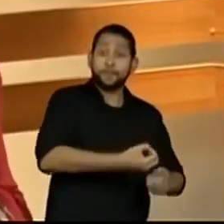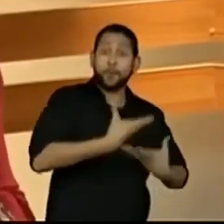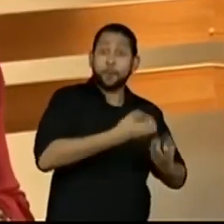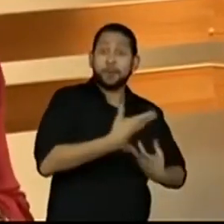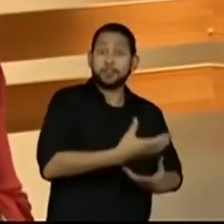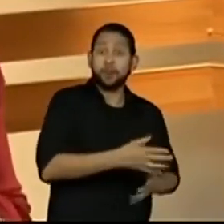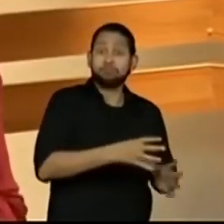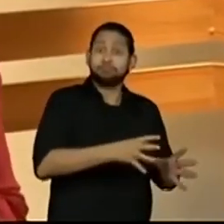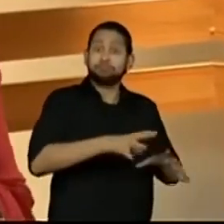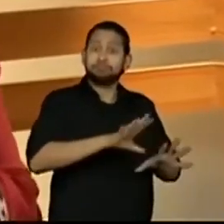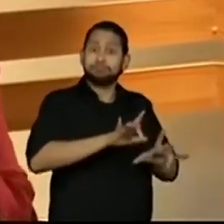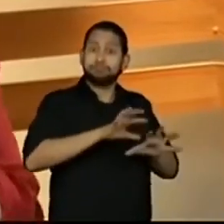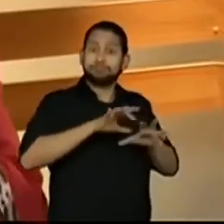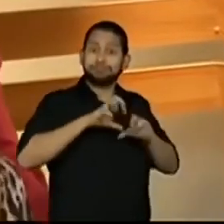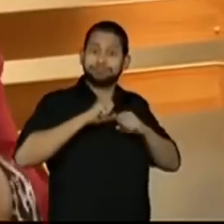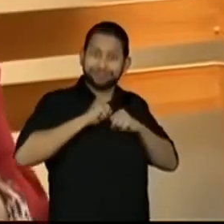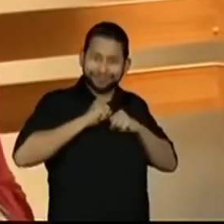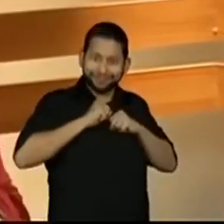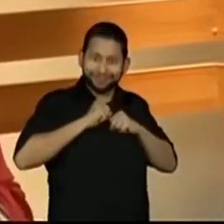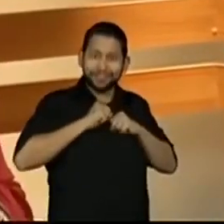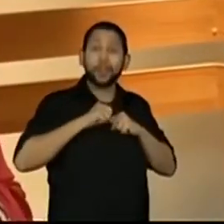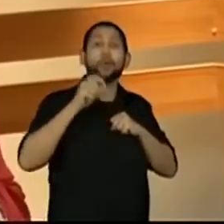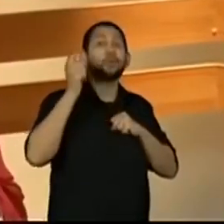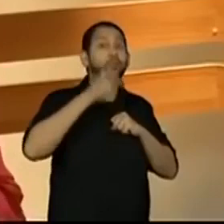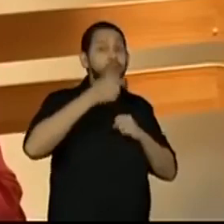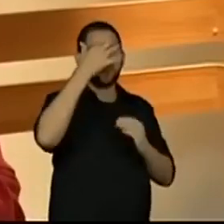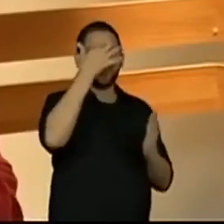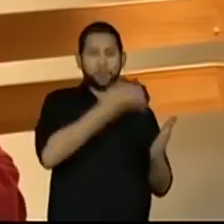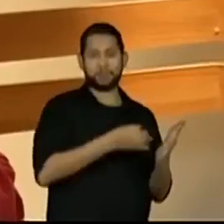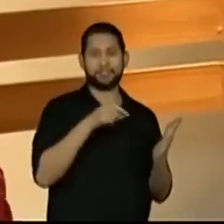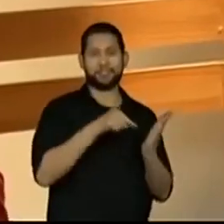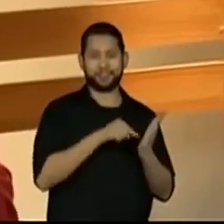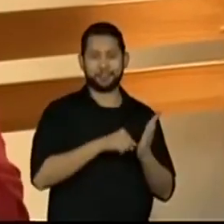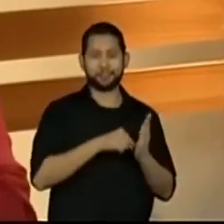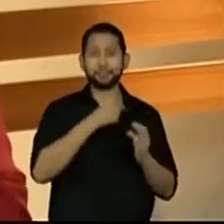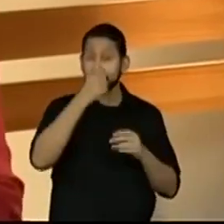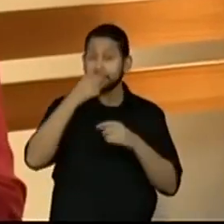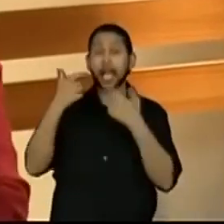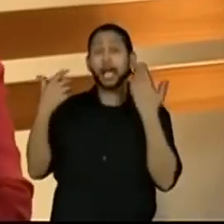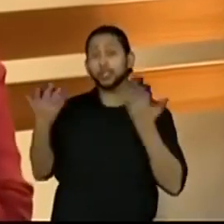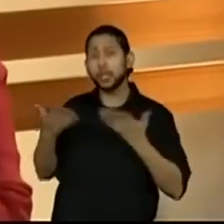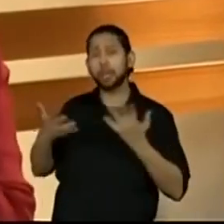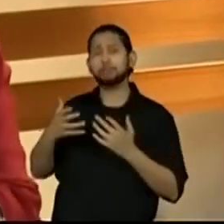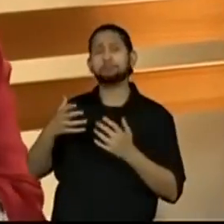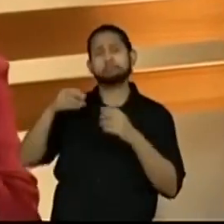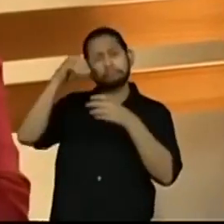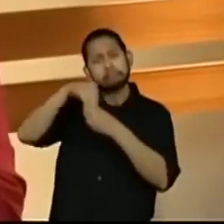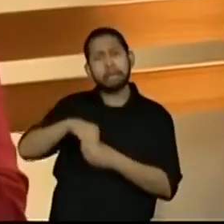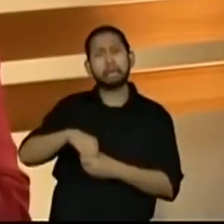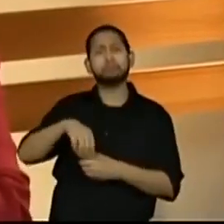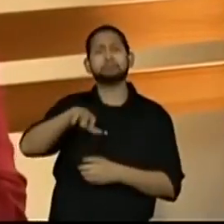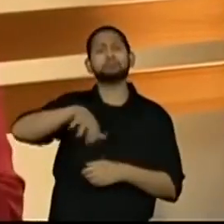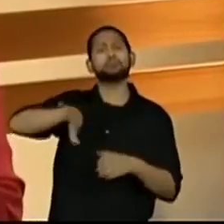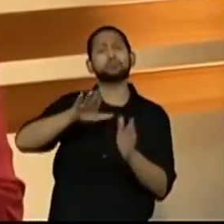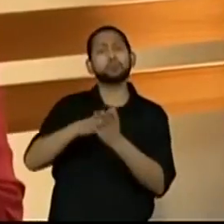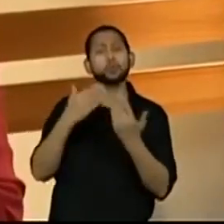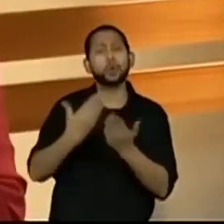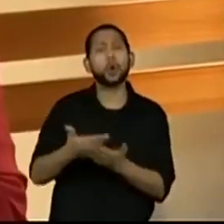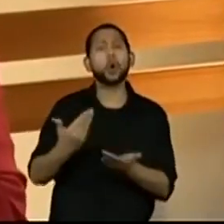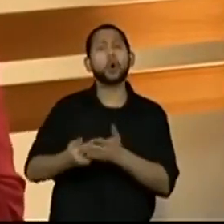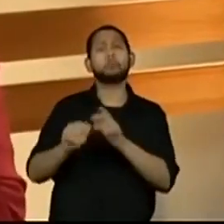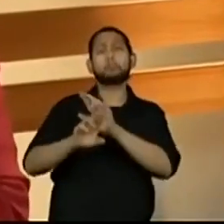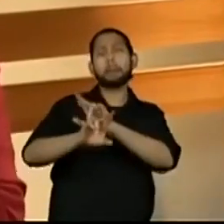para entender, né? Ler para compreender. Então, dentro de todo o nosso universo acadêmico, intelectual,